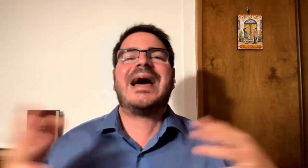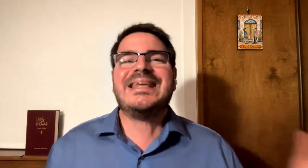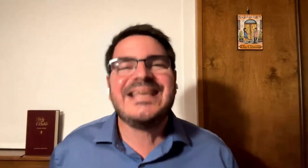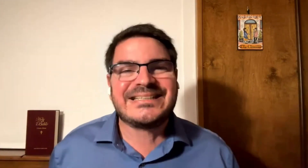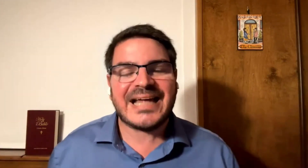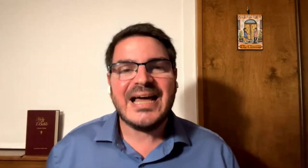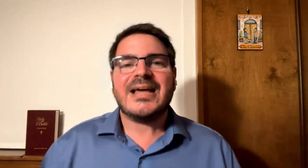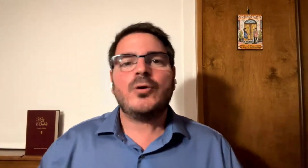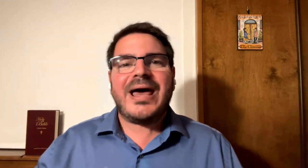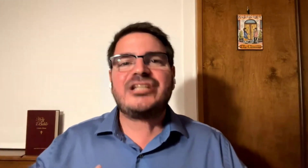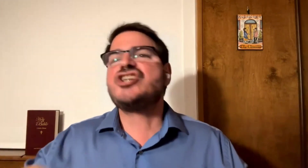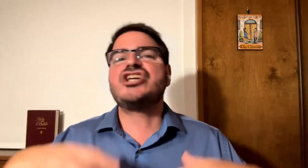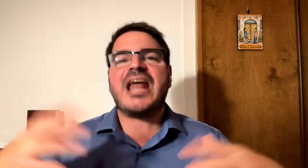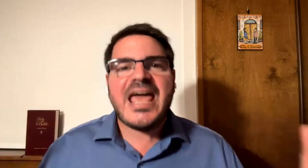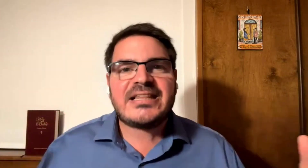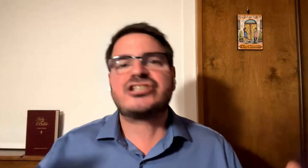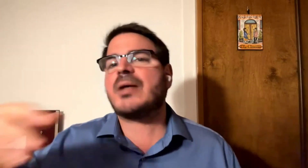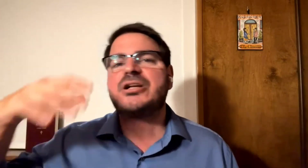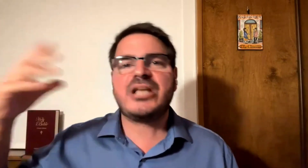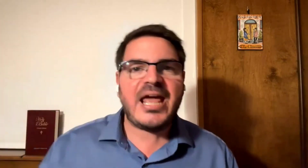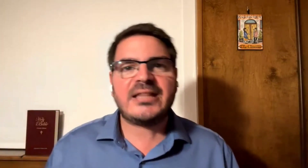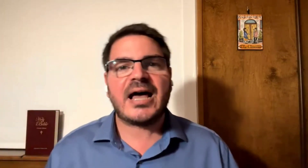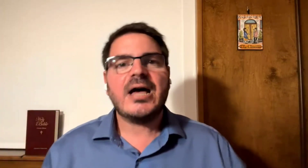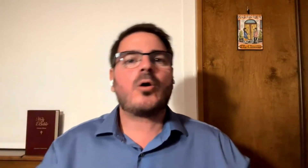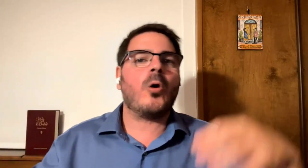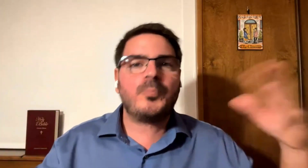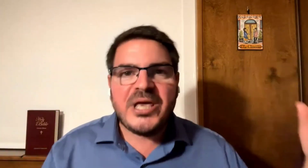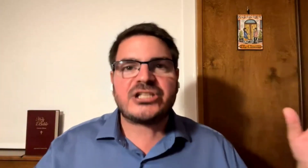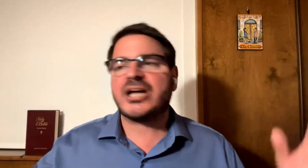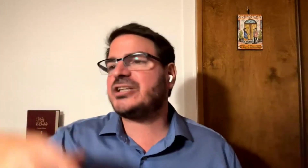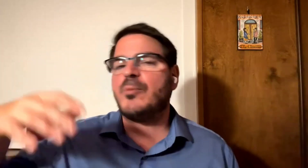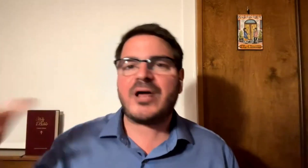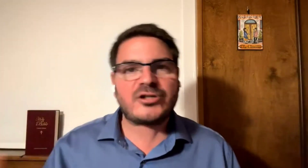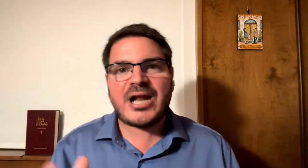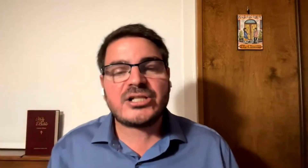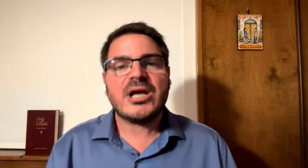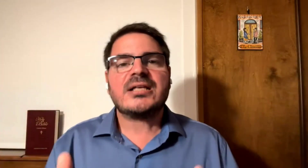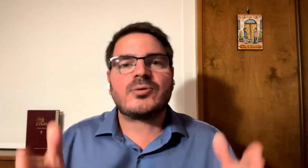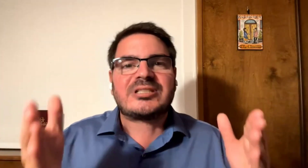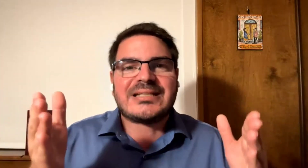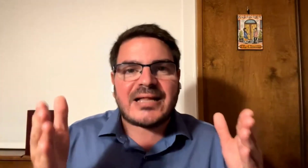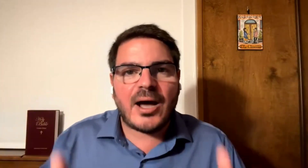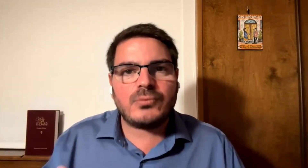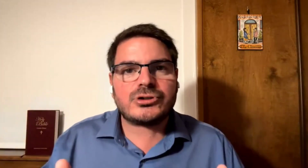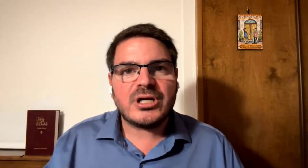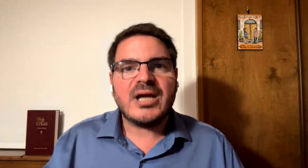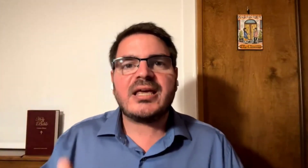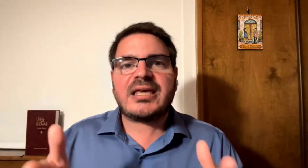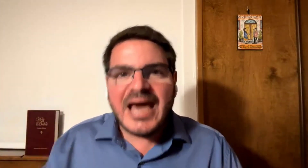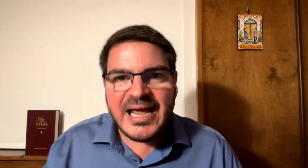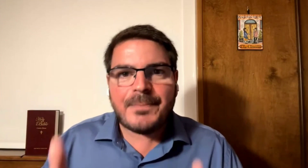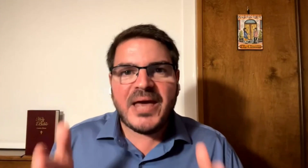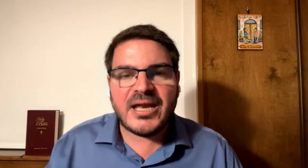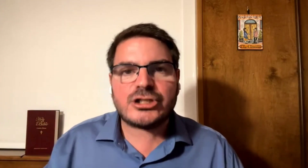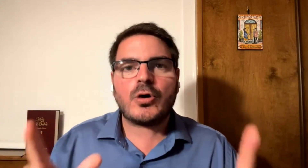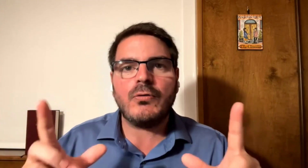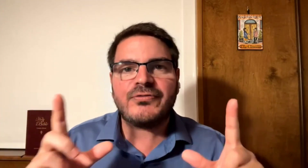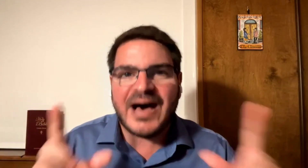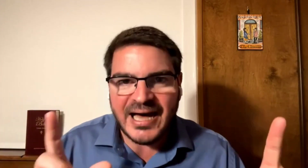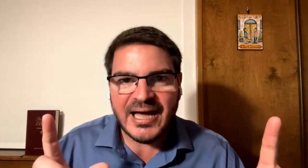não é bolsonarista, não é de direita, extrema-direita, golpista, antidemocrático, nada disso. São cidadãos que